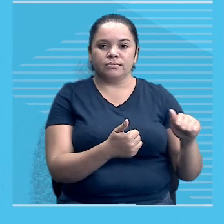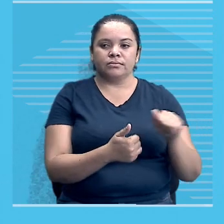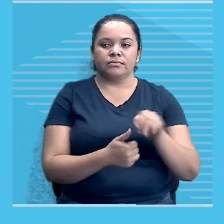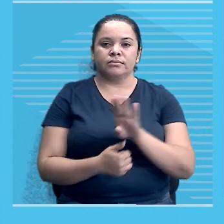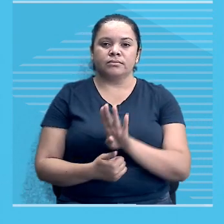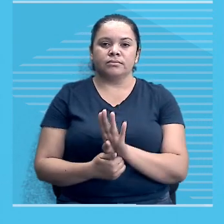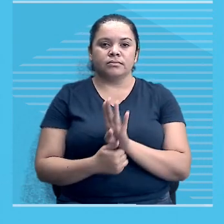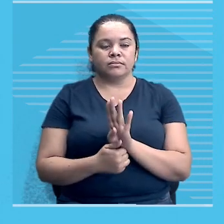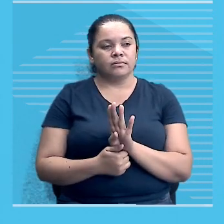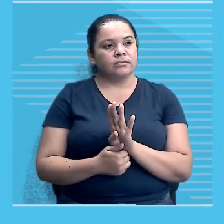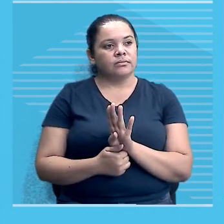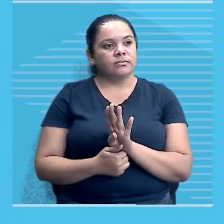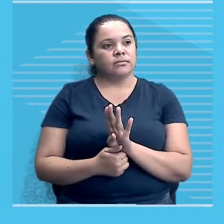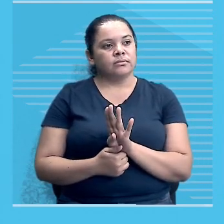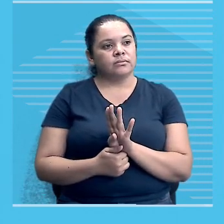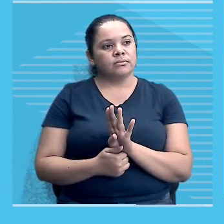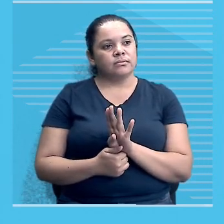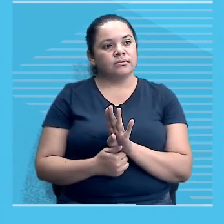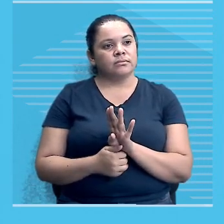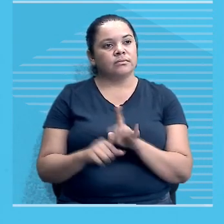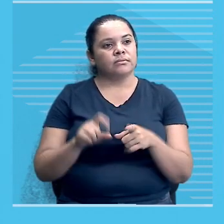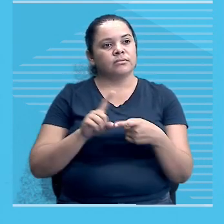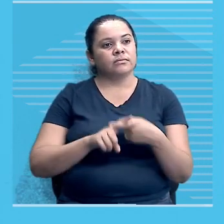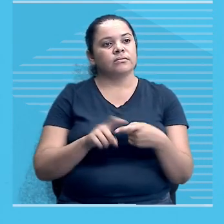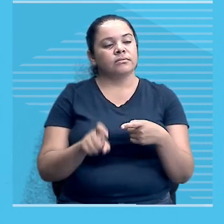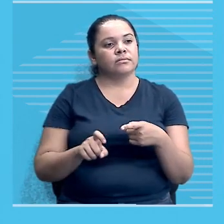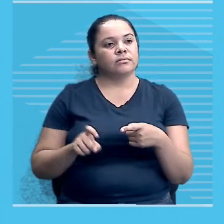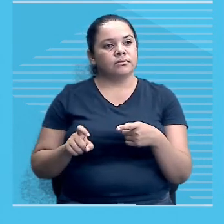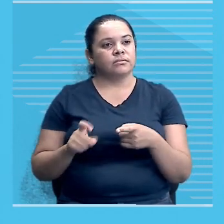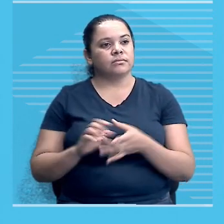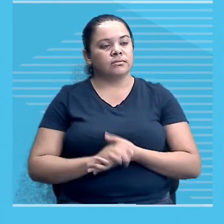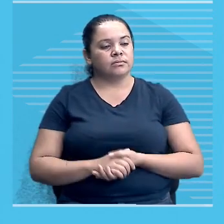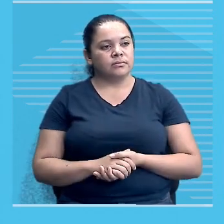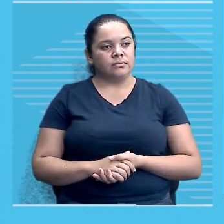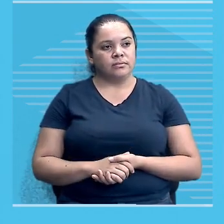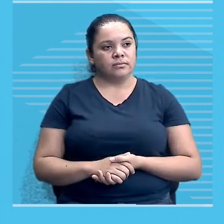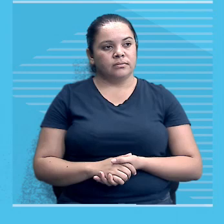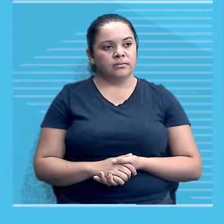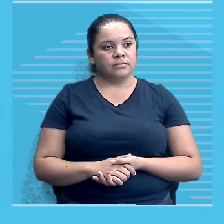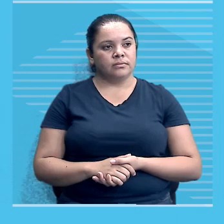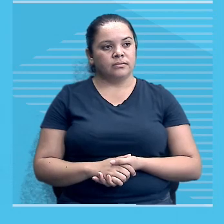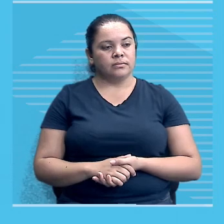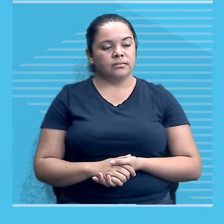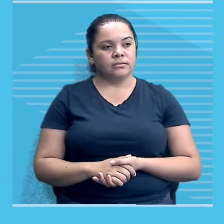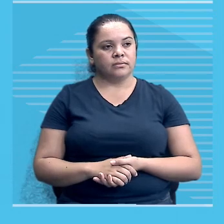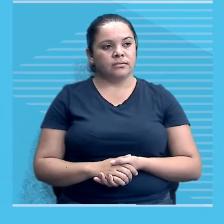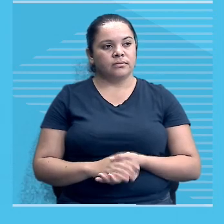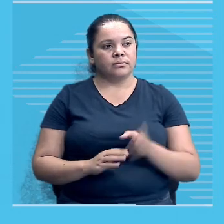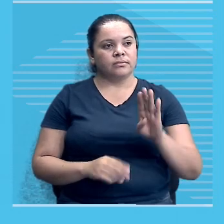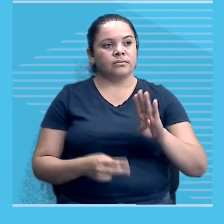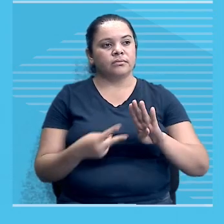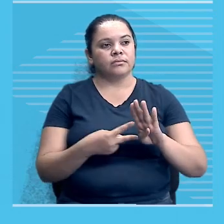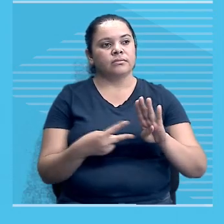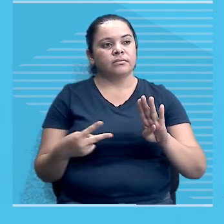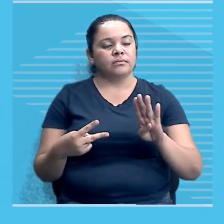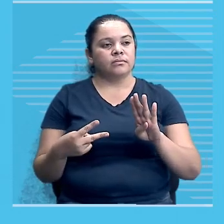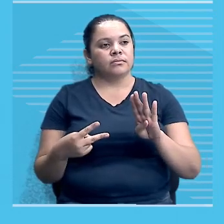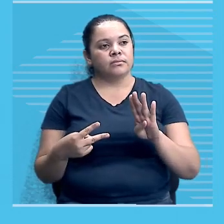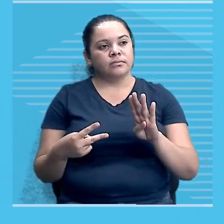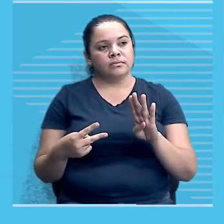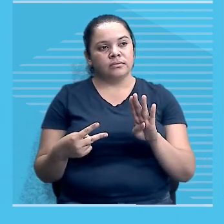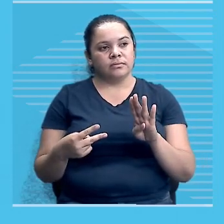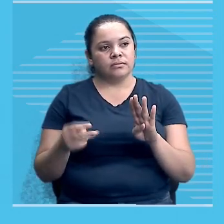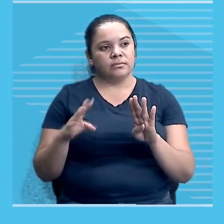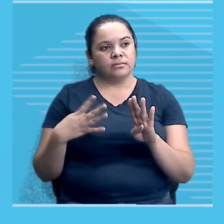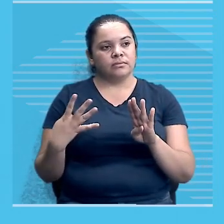bem sempre está multiplicando x né o bebê sempre está multiplicando x quem tá me explicando x aí